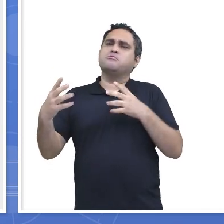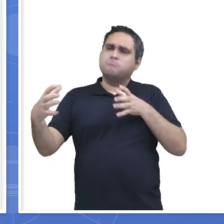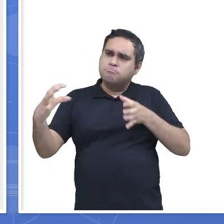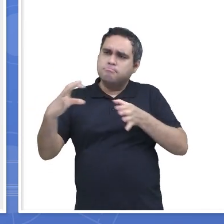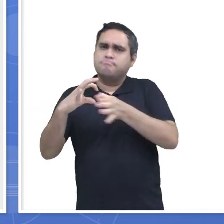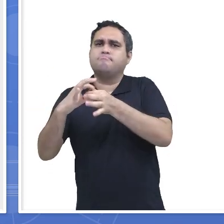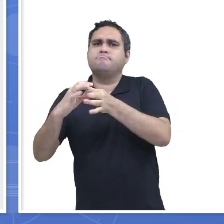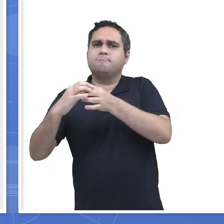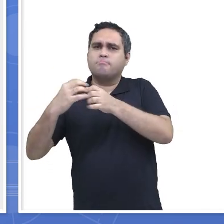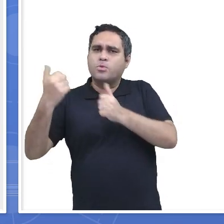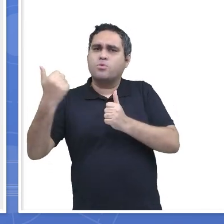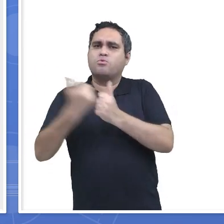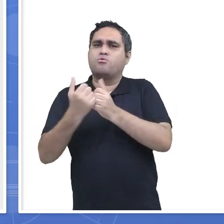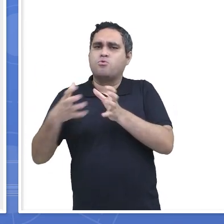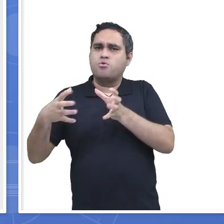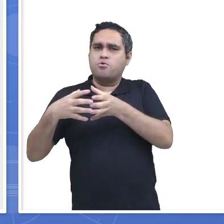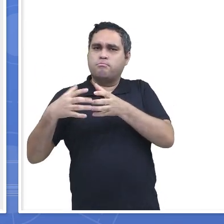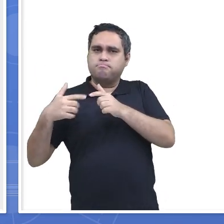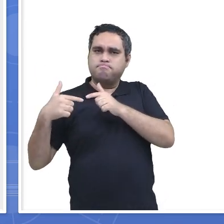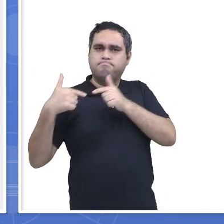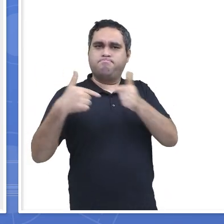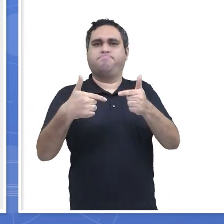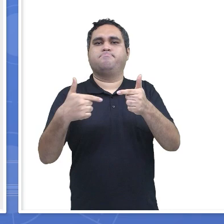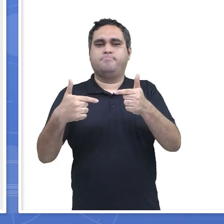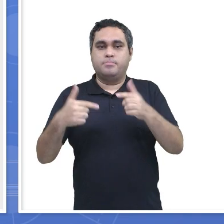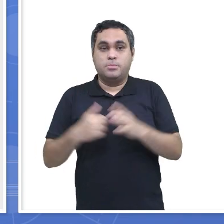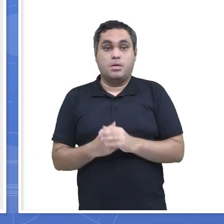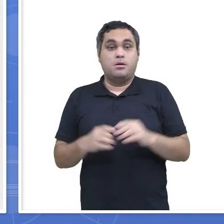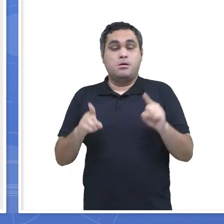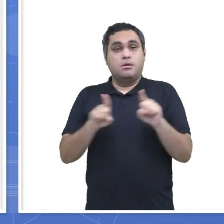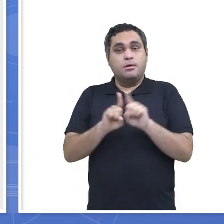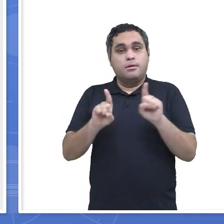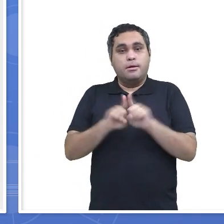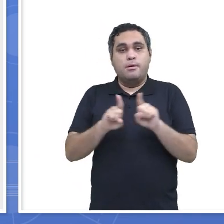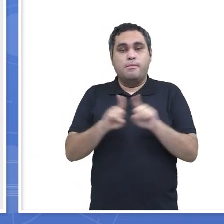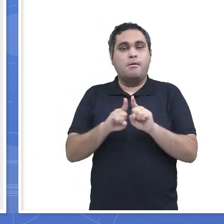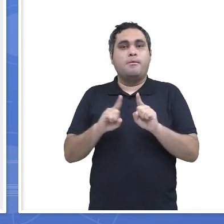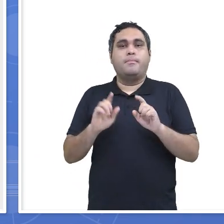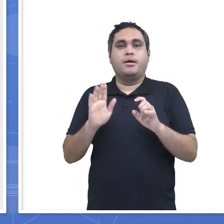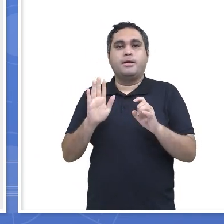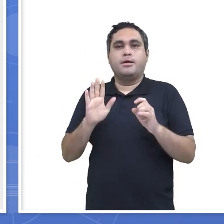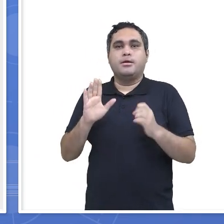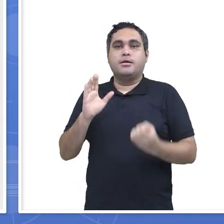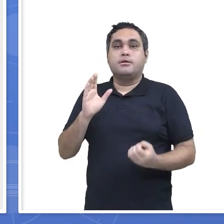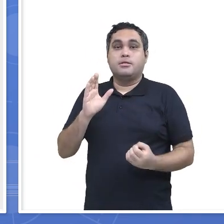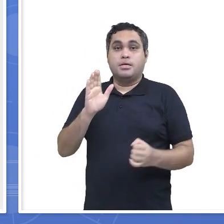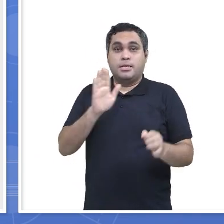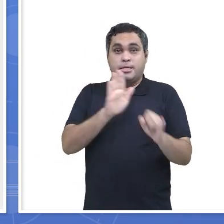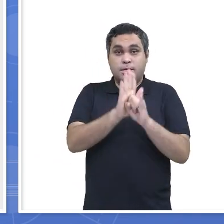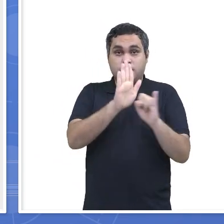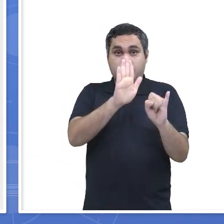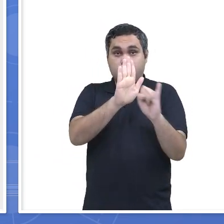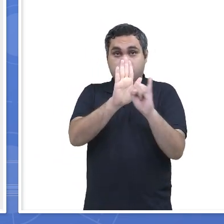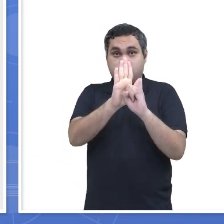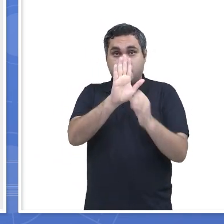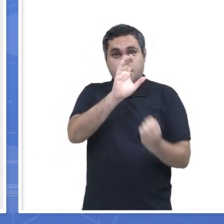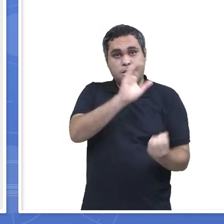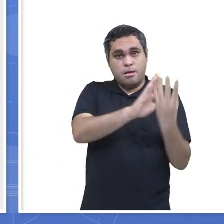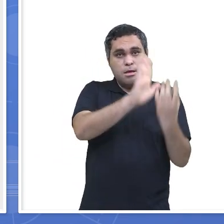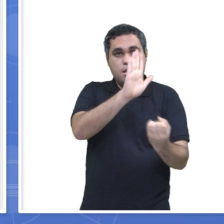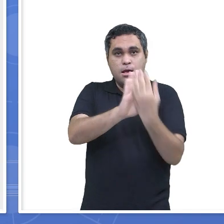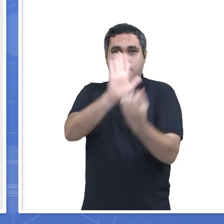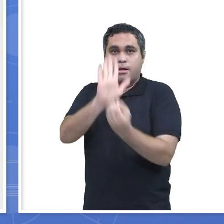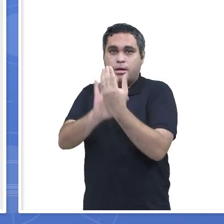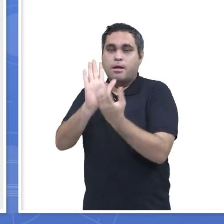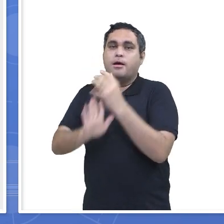Emergência de novas dimensões de identidade, a exemplo do que acontece com o movimento feminista,